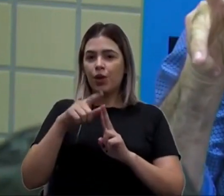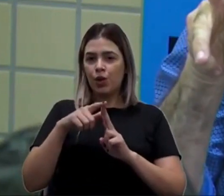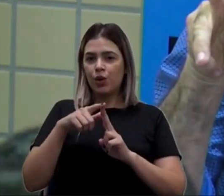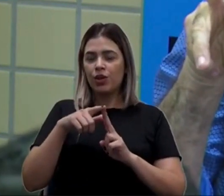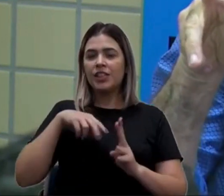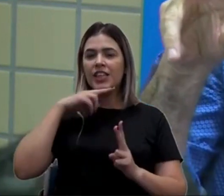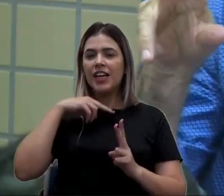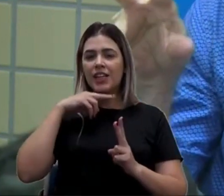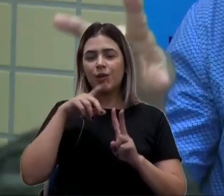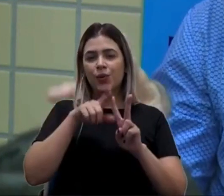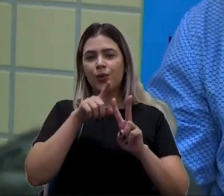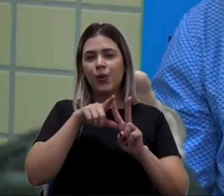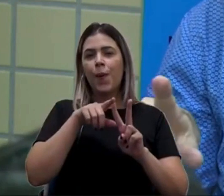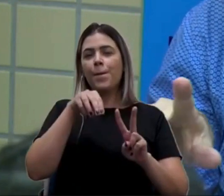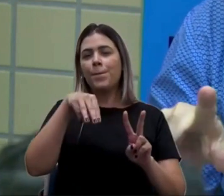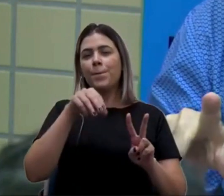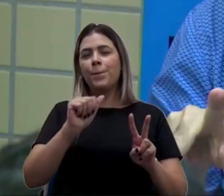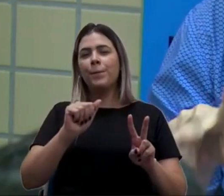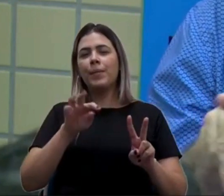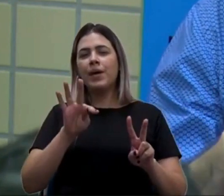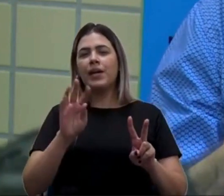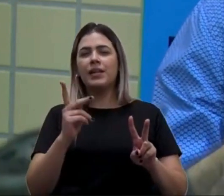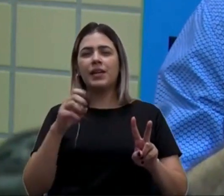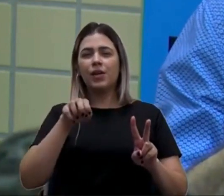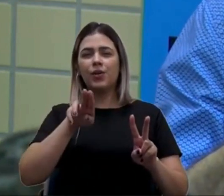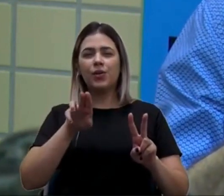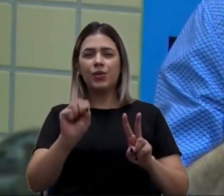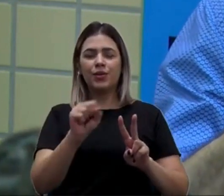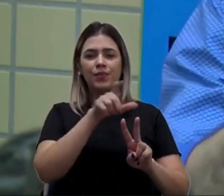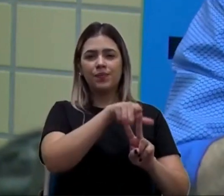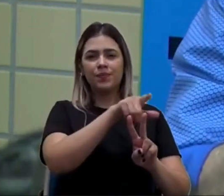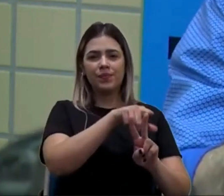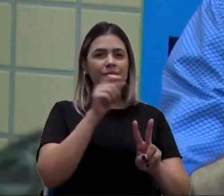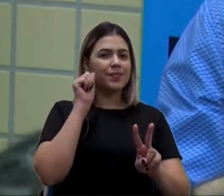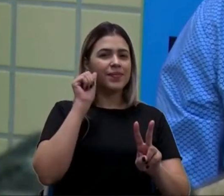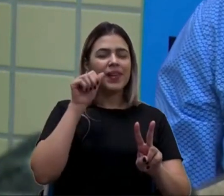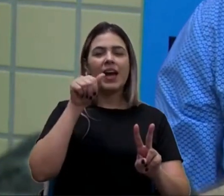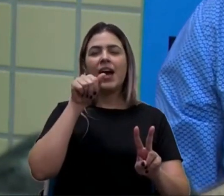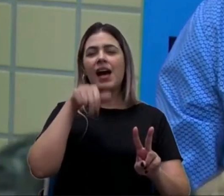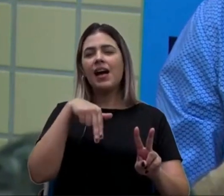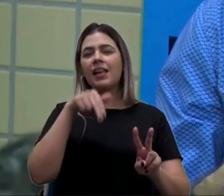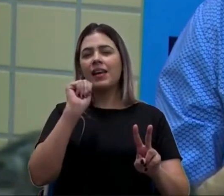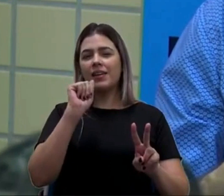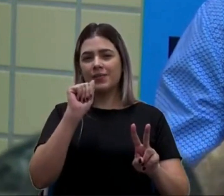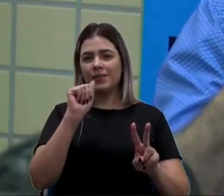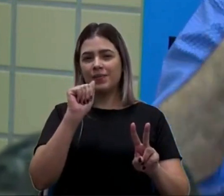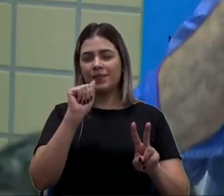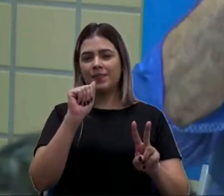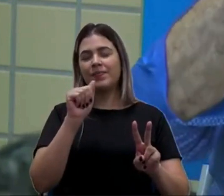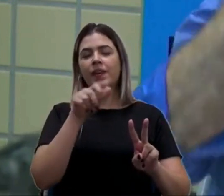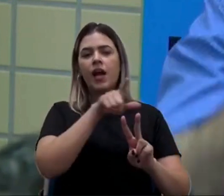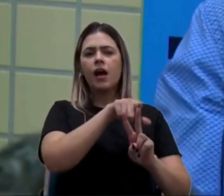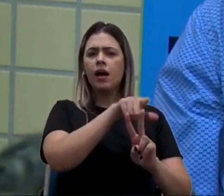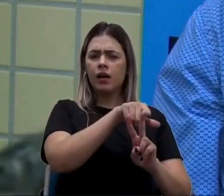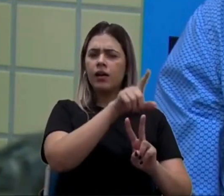sistema Matheus e a outra se chama Ana Ana Ana é